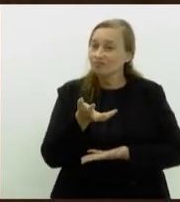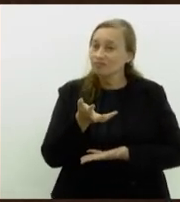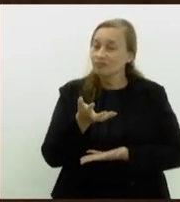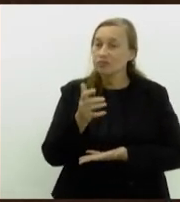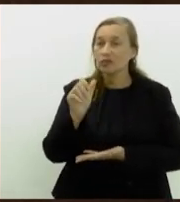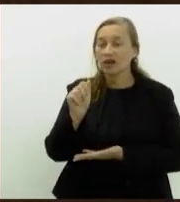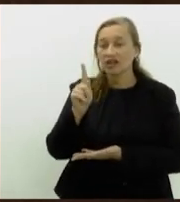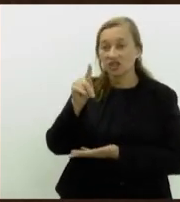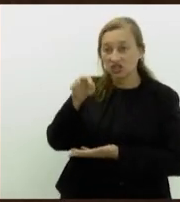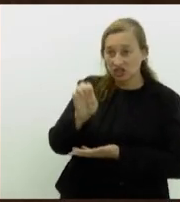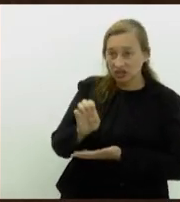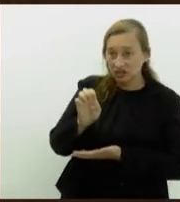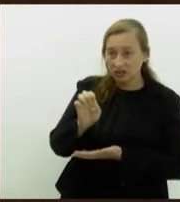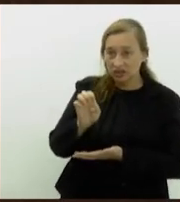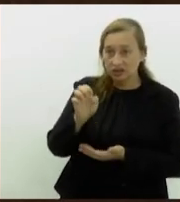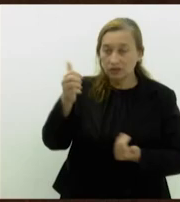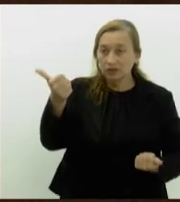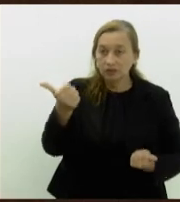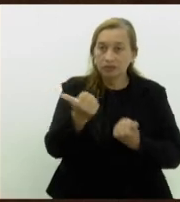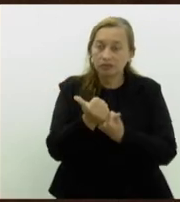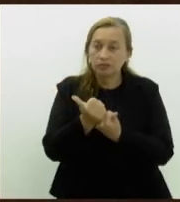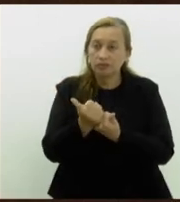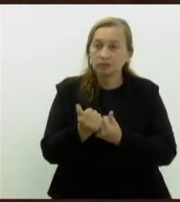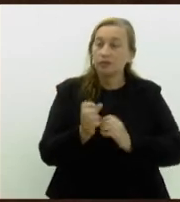de apoio à educação especial,